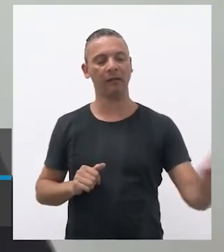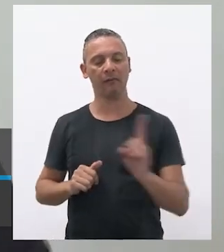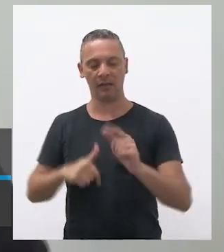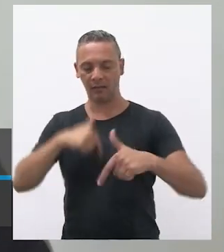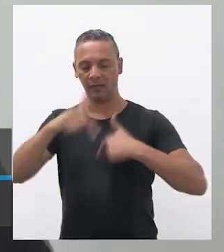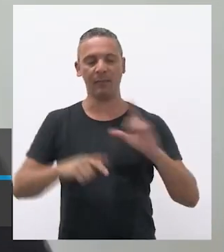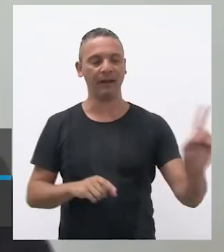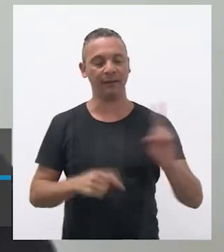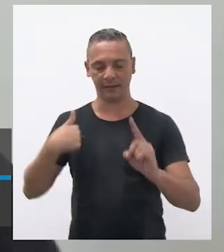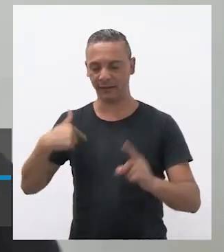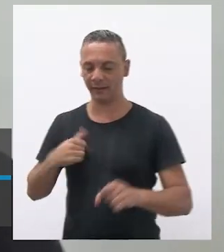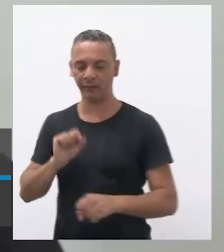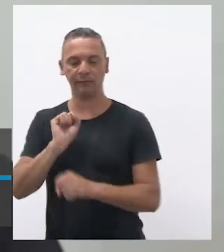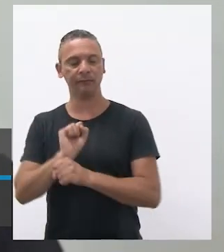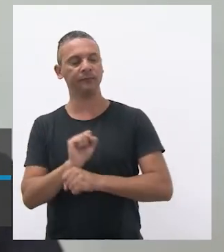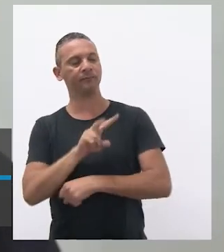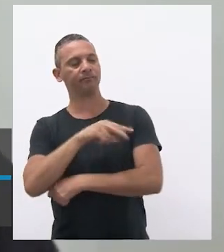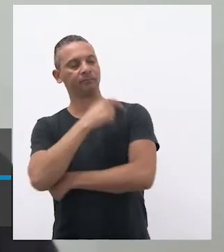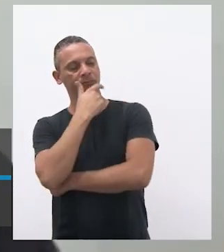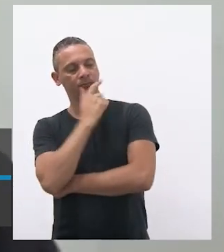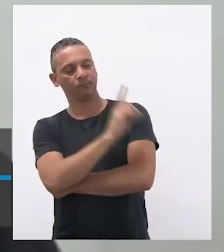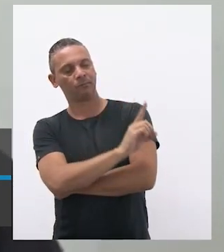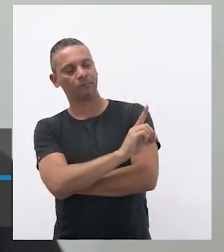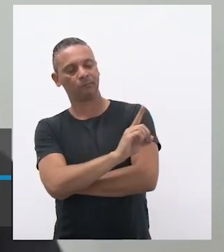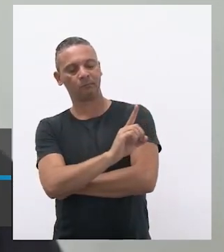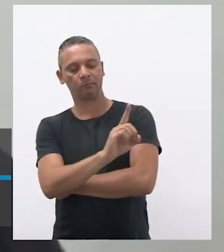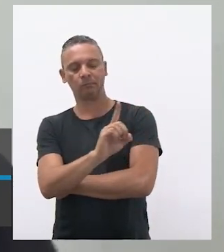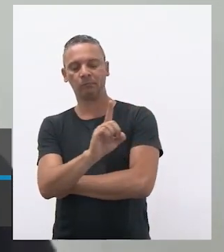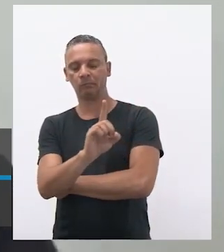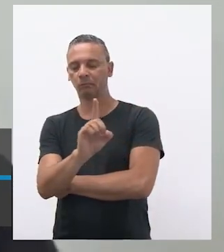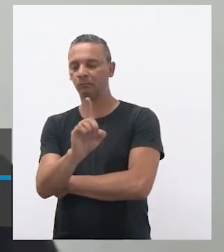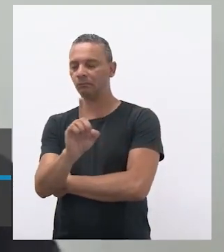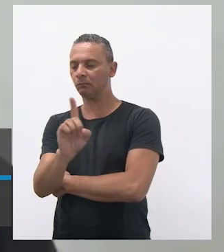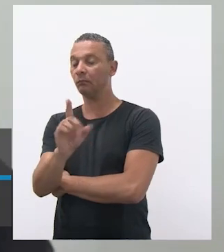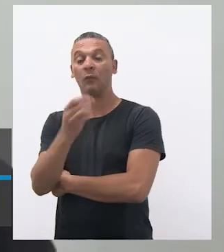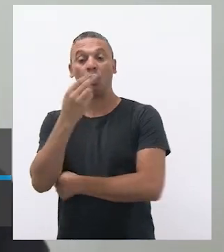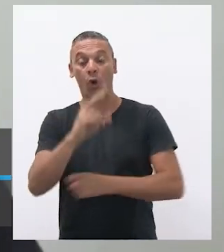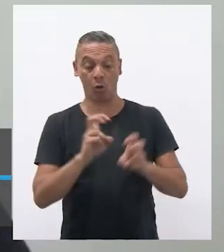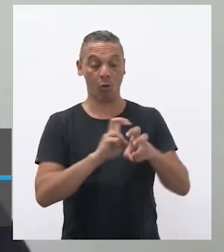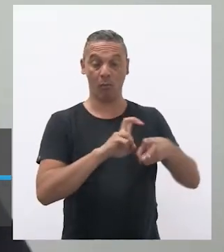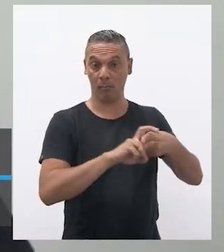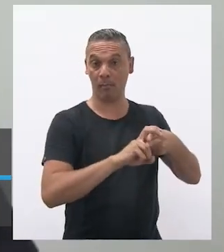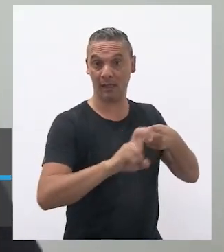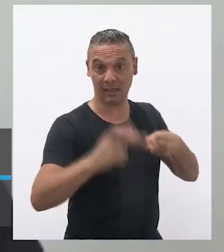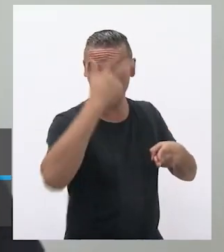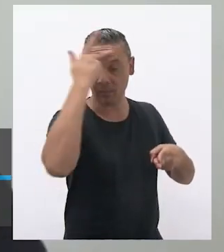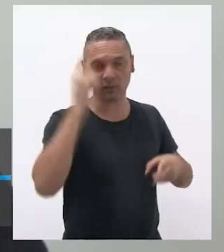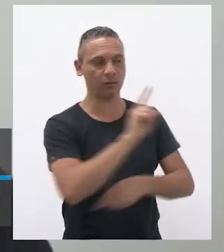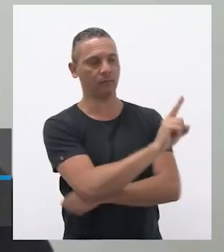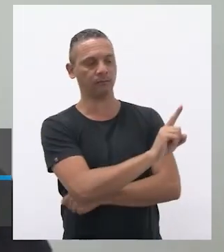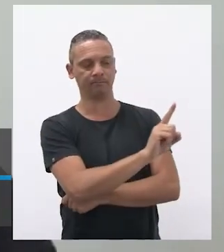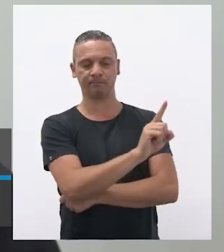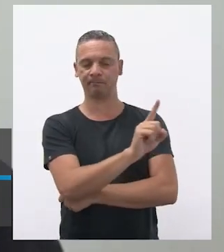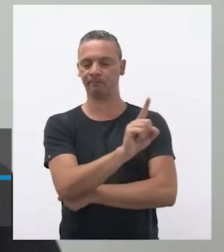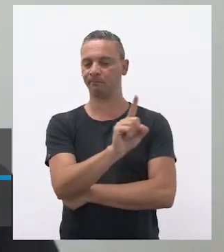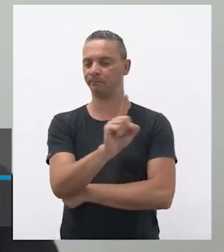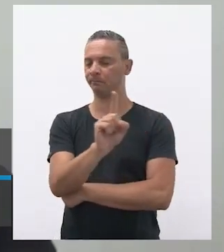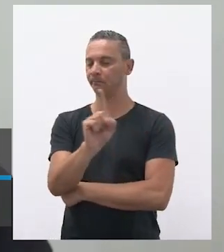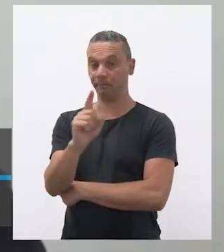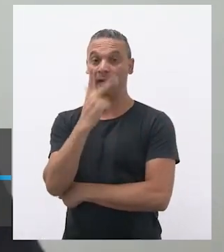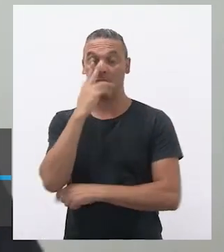situação específica, né? Ou seja, a própria capacidade da mulher de saber, de romper o ciclo